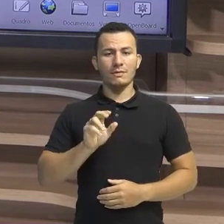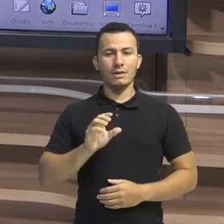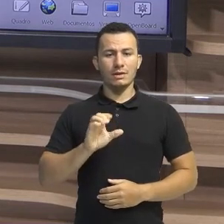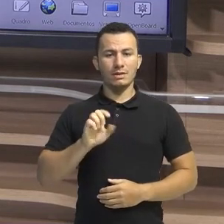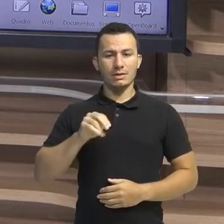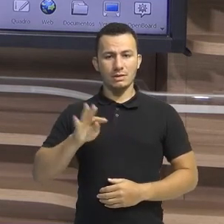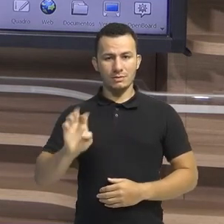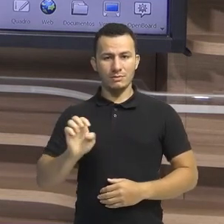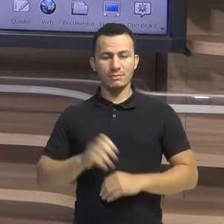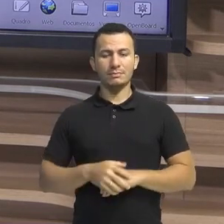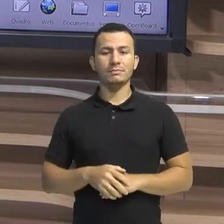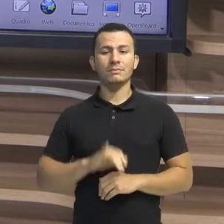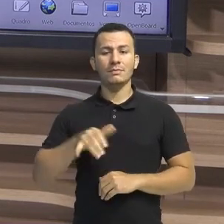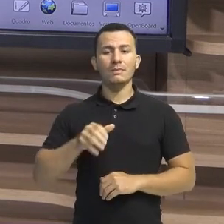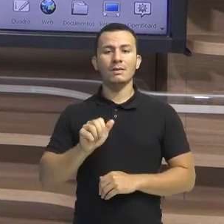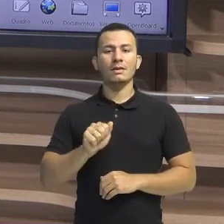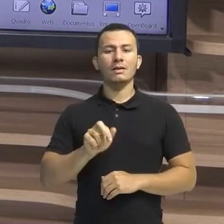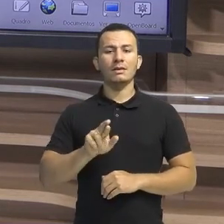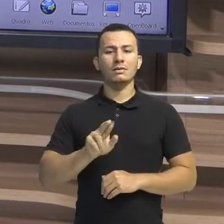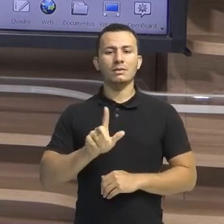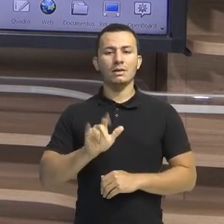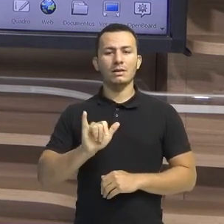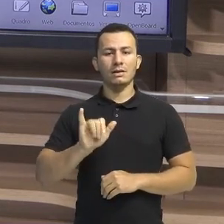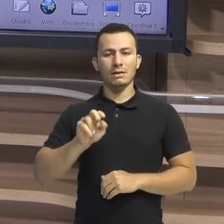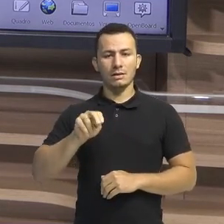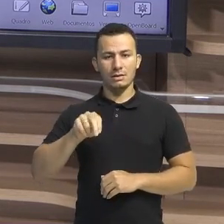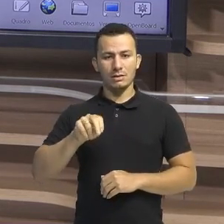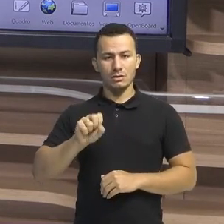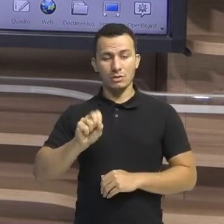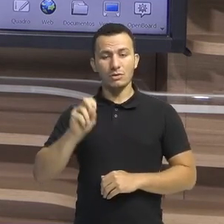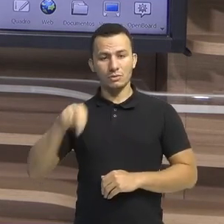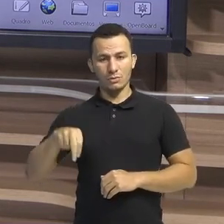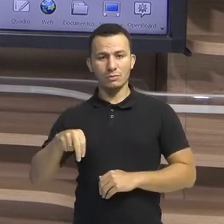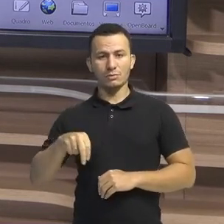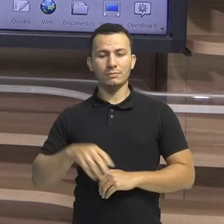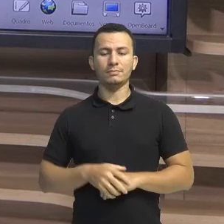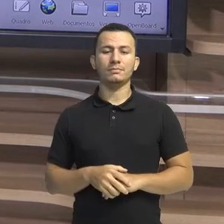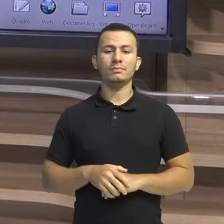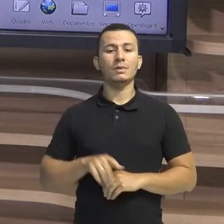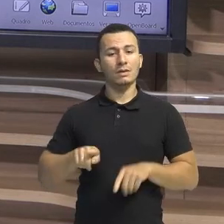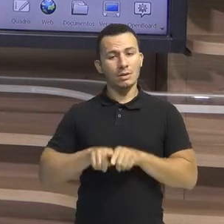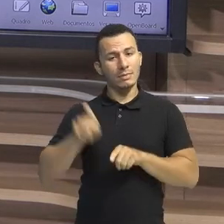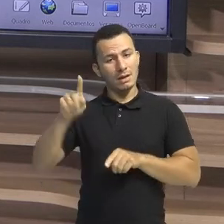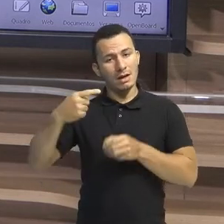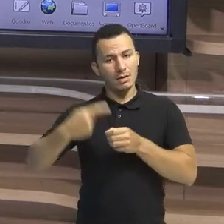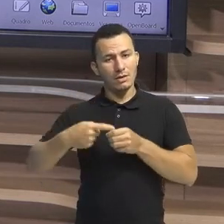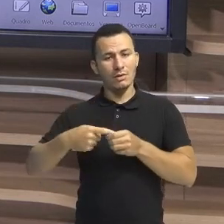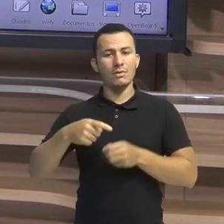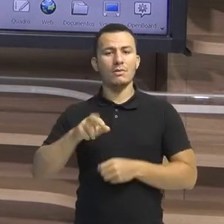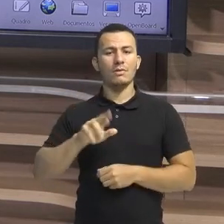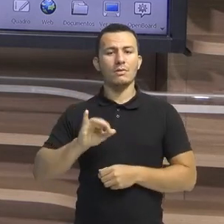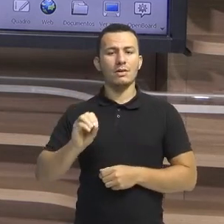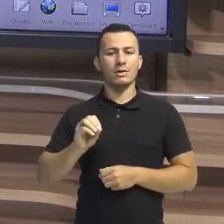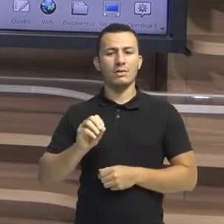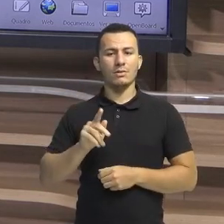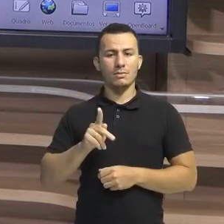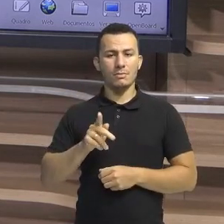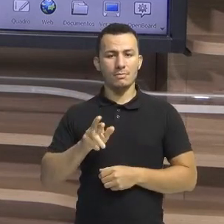Jarlisson, questão 1 é a letra D, da Escola Estadual Rio Preto da Eva. Olha, a mesma escola lá da